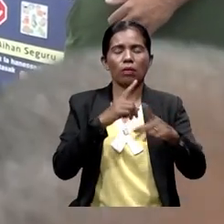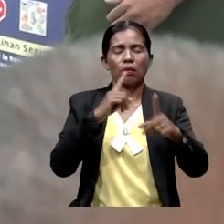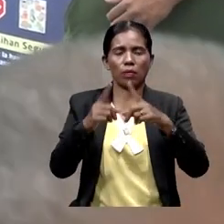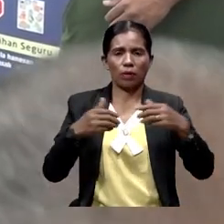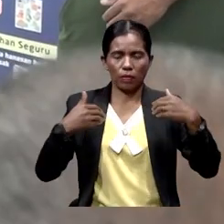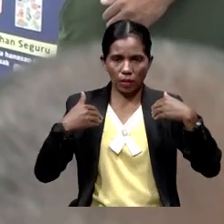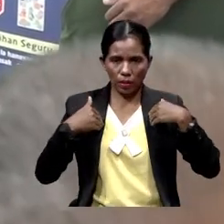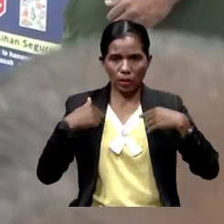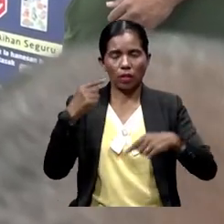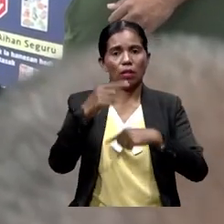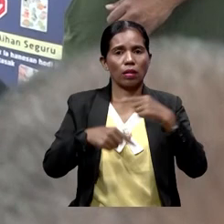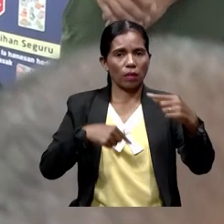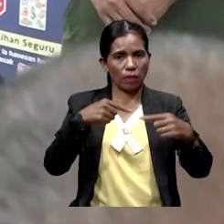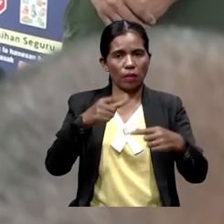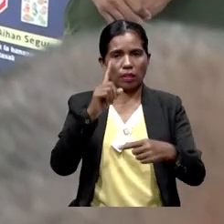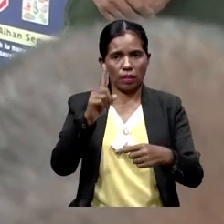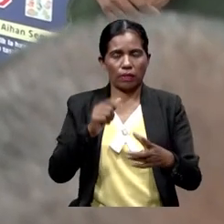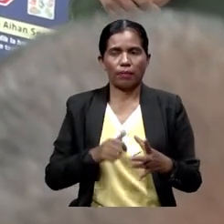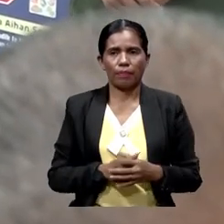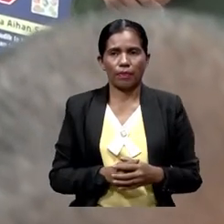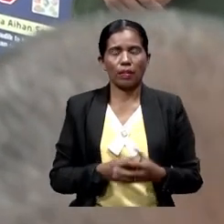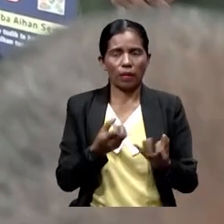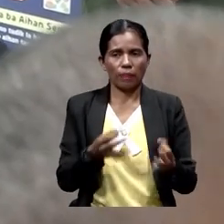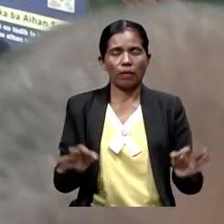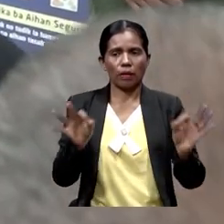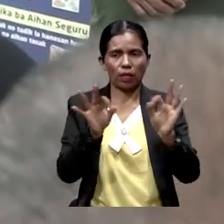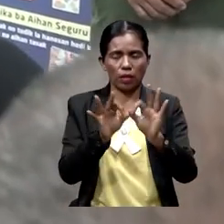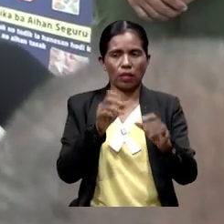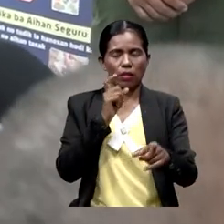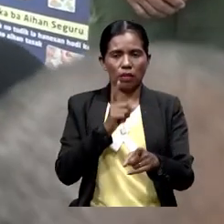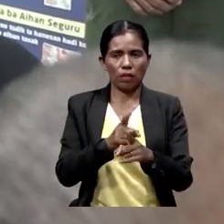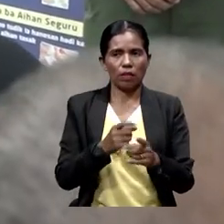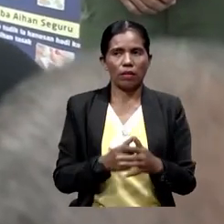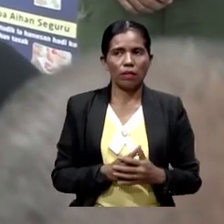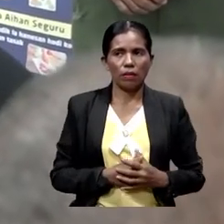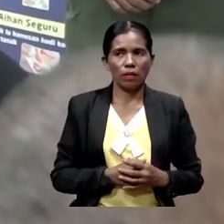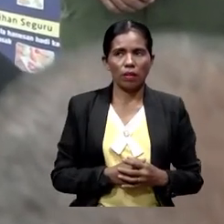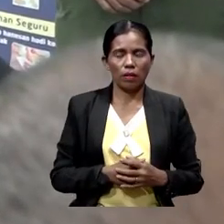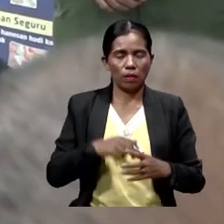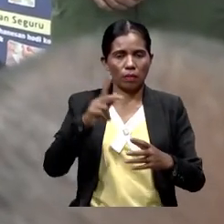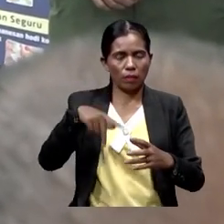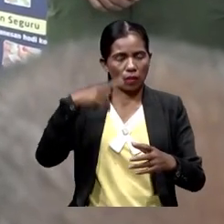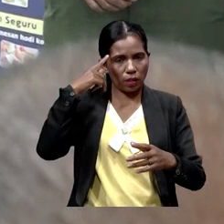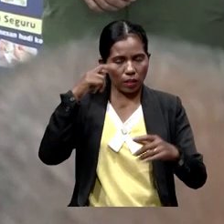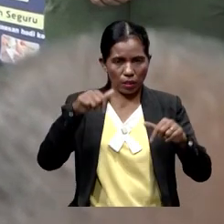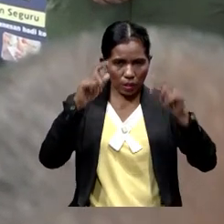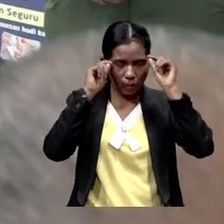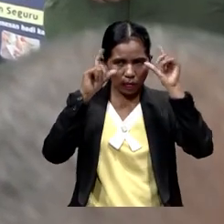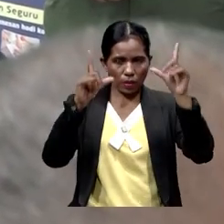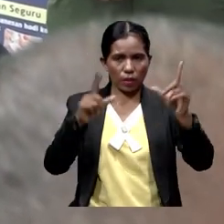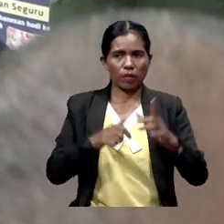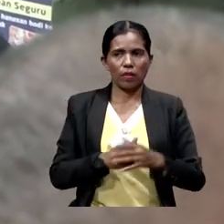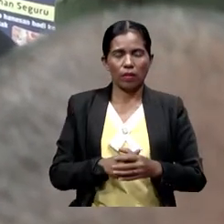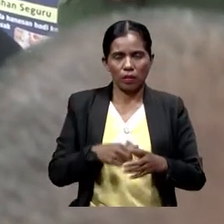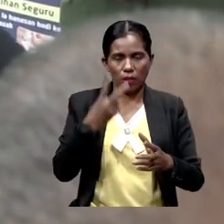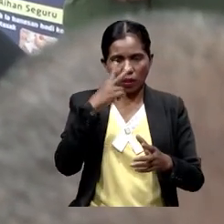Né? E não é uma importante lutão, que a liderança política timorense, a